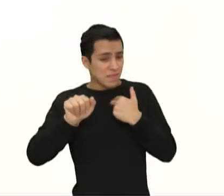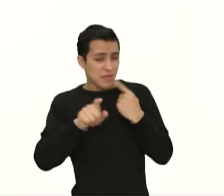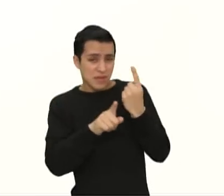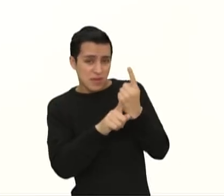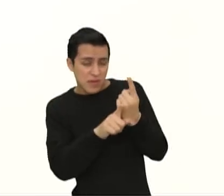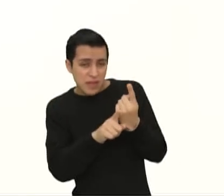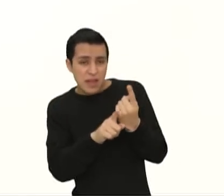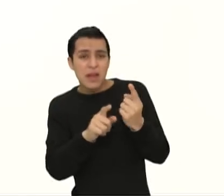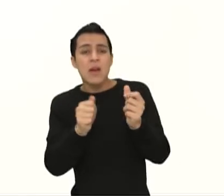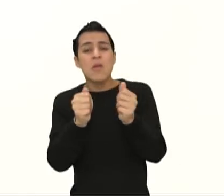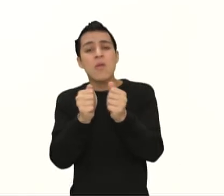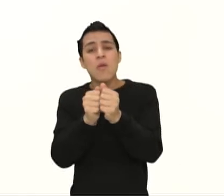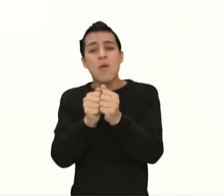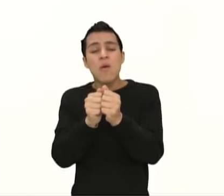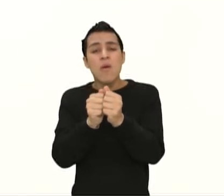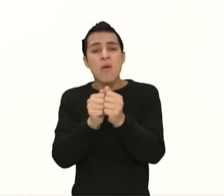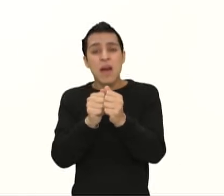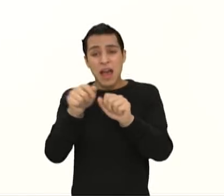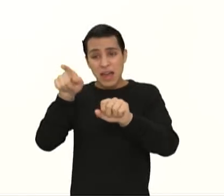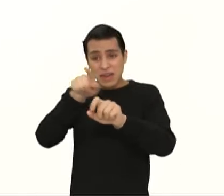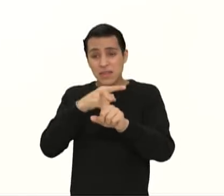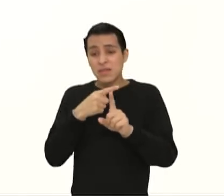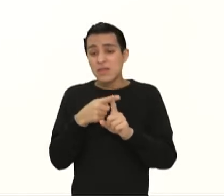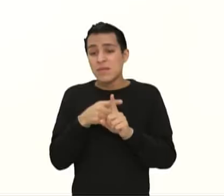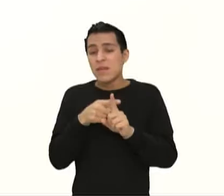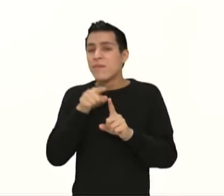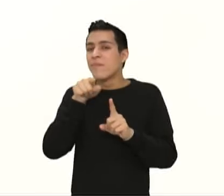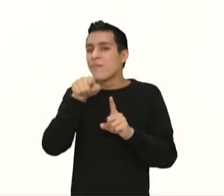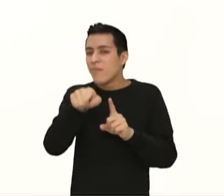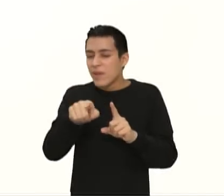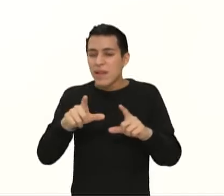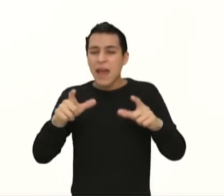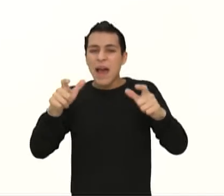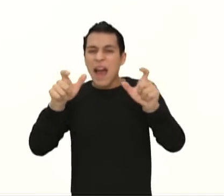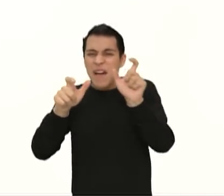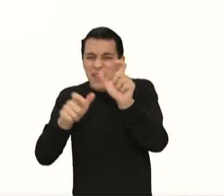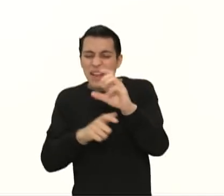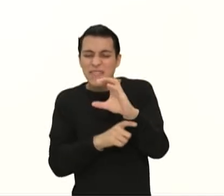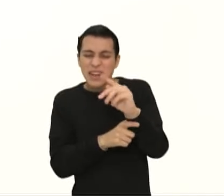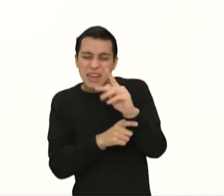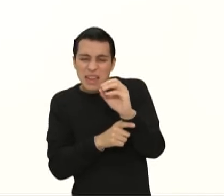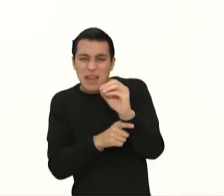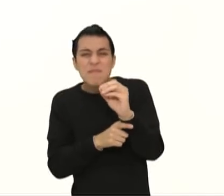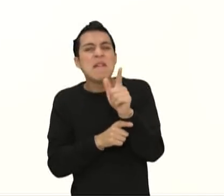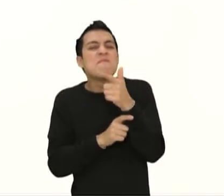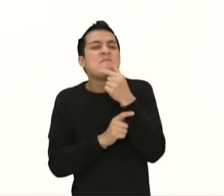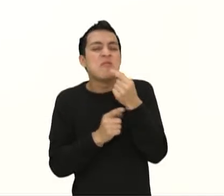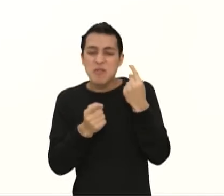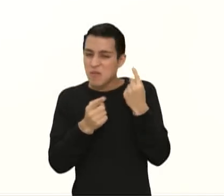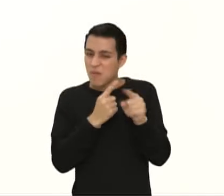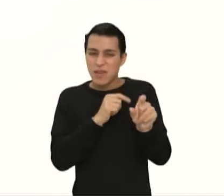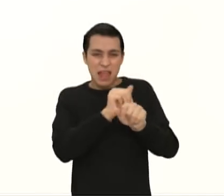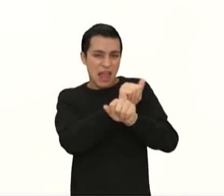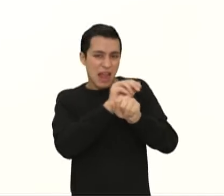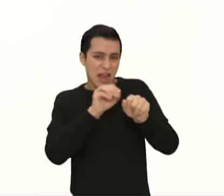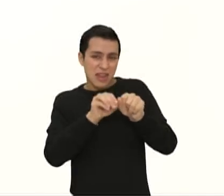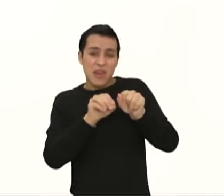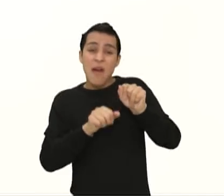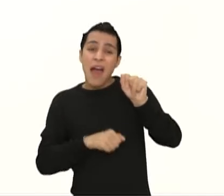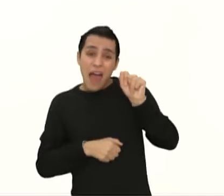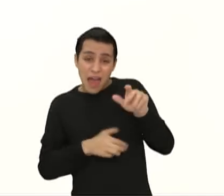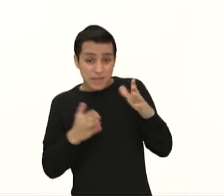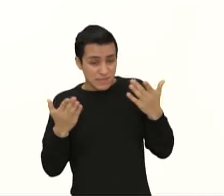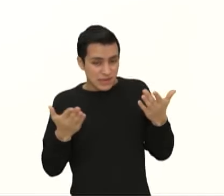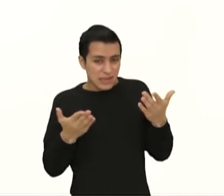no campo, pois a palavra campo é masculina, portanto, incompatível com o artigo A, e o lugar